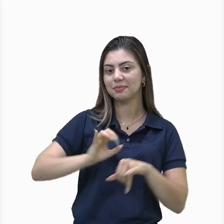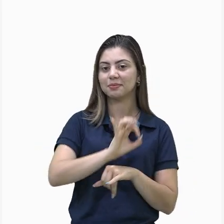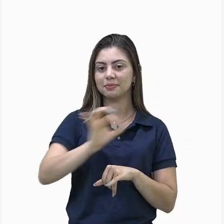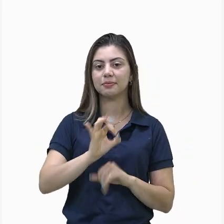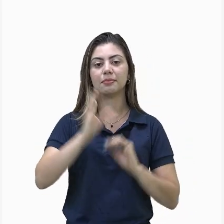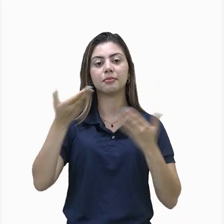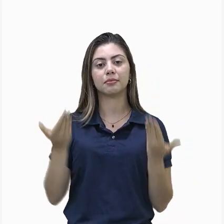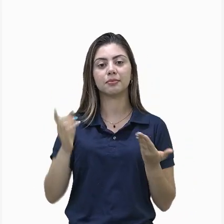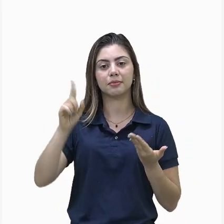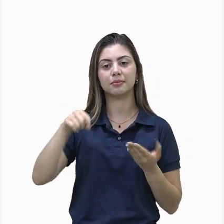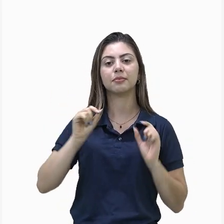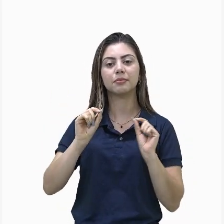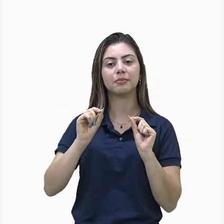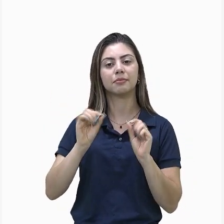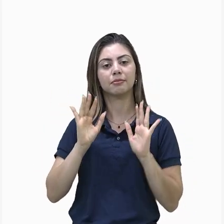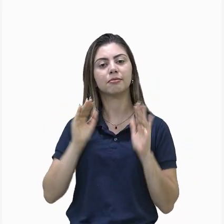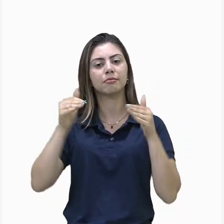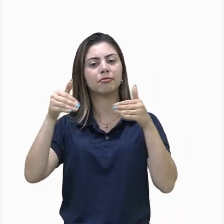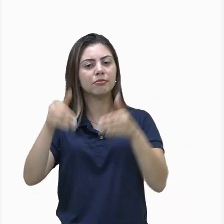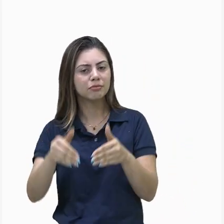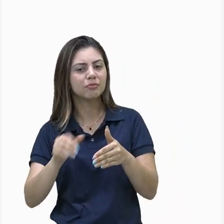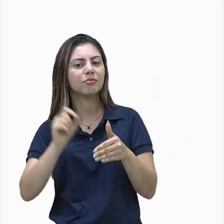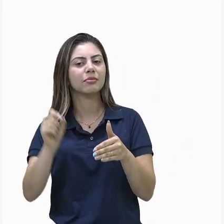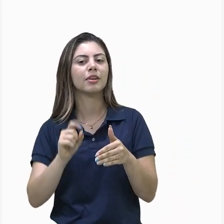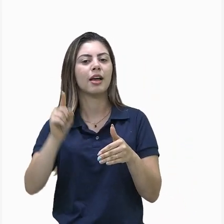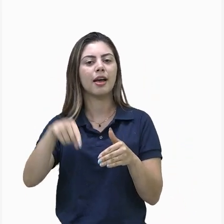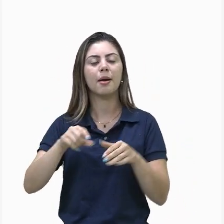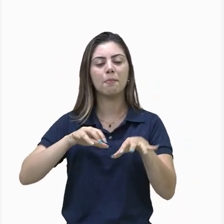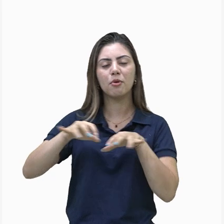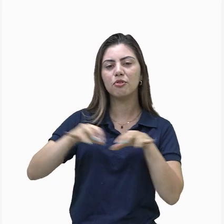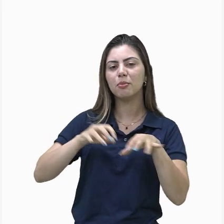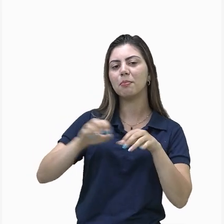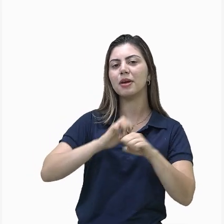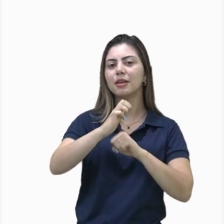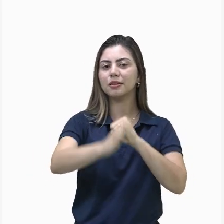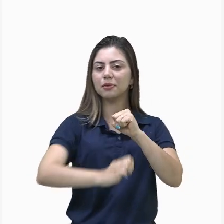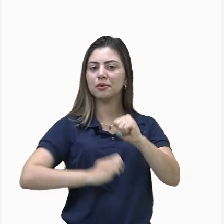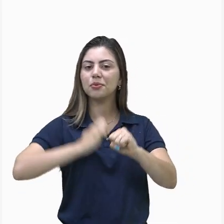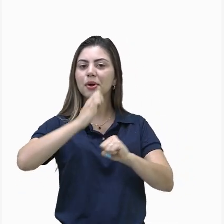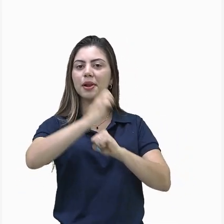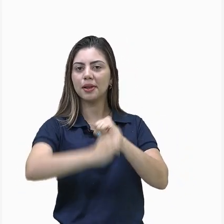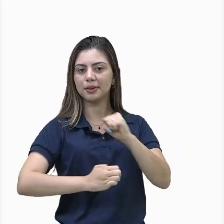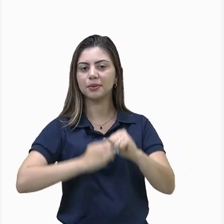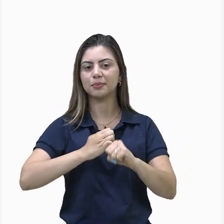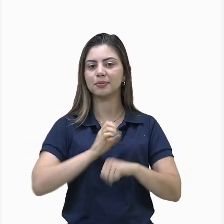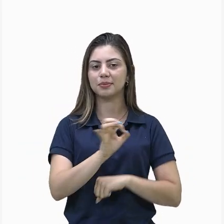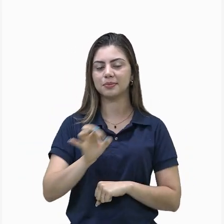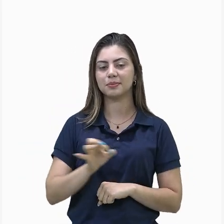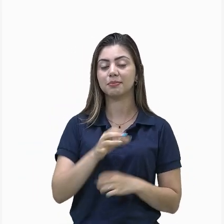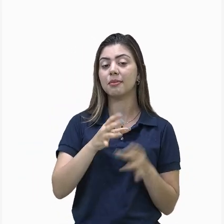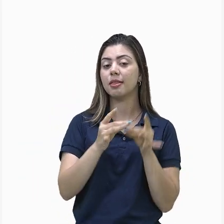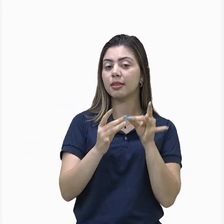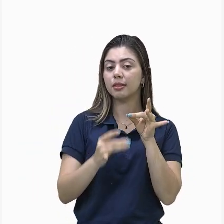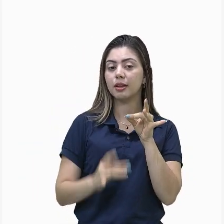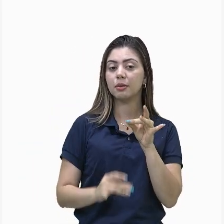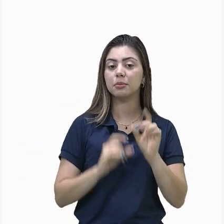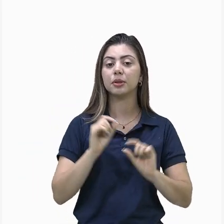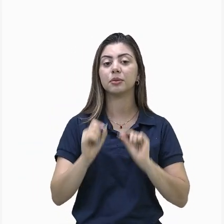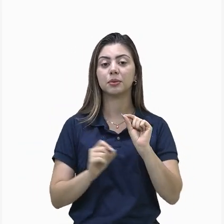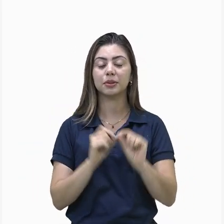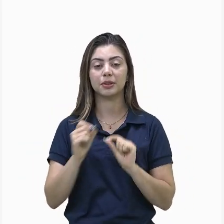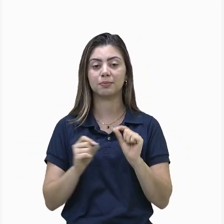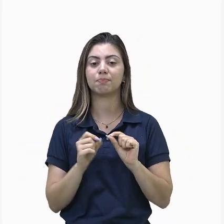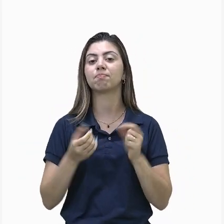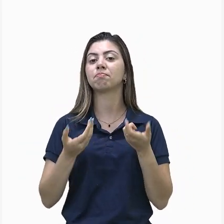eletrodinâmica, as maravilhas do movimento dos elétrons 2. No detalhamento, nós